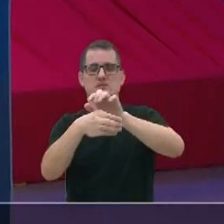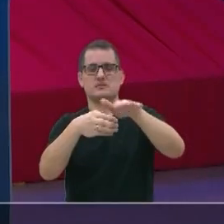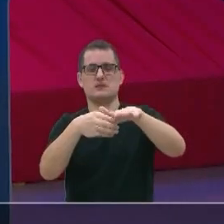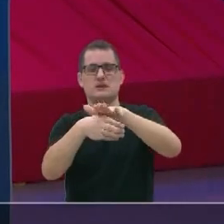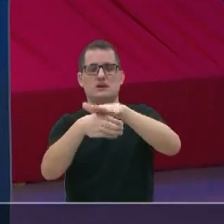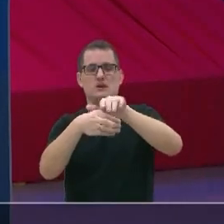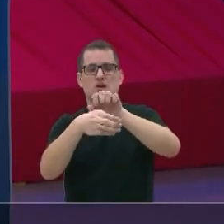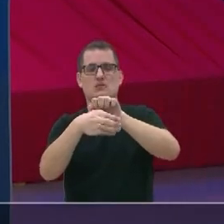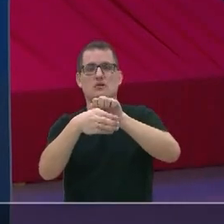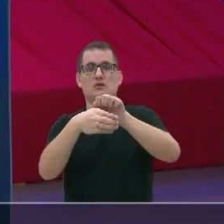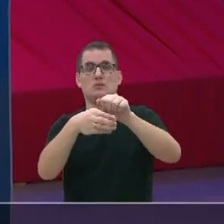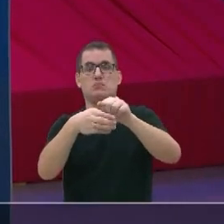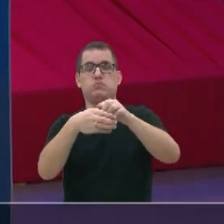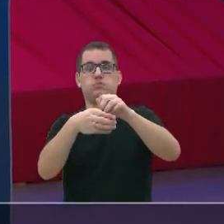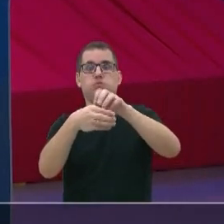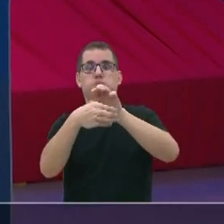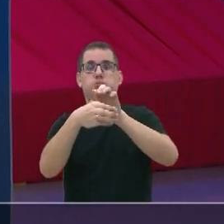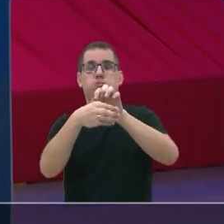transbordar.